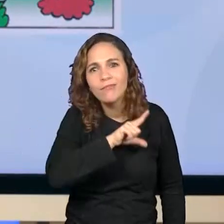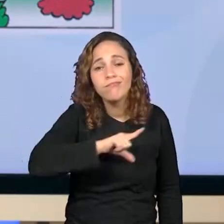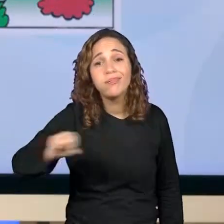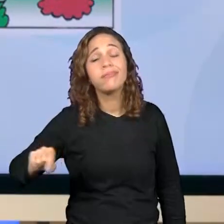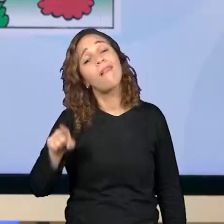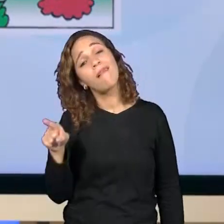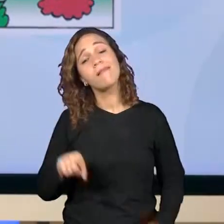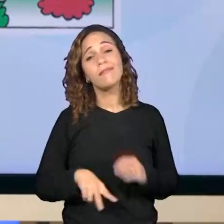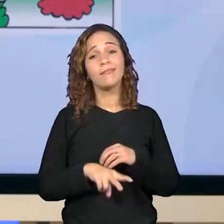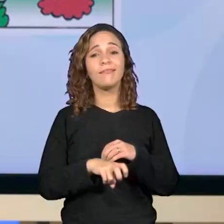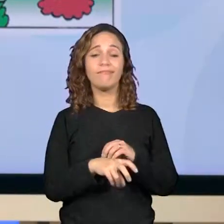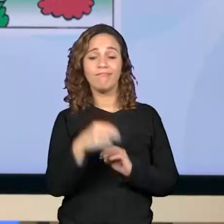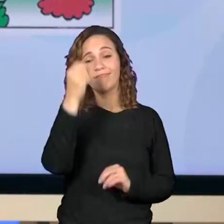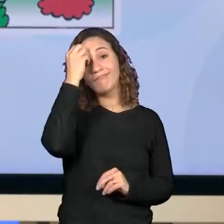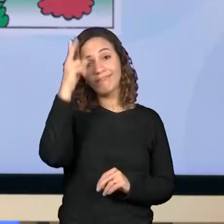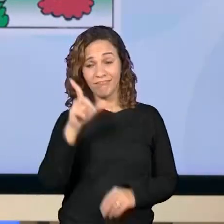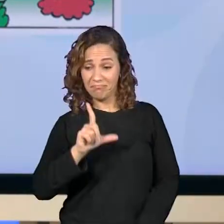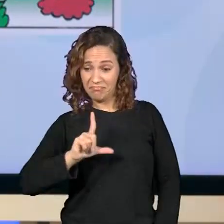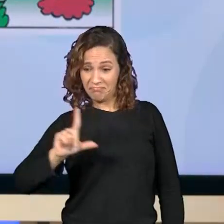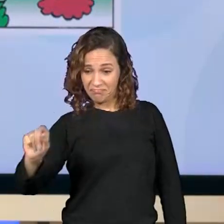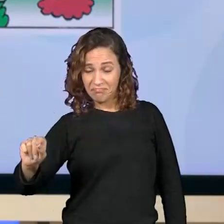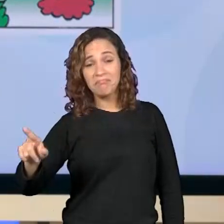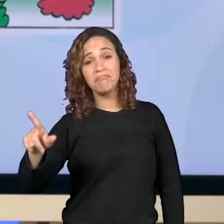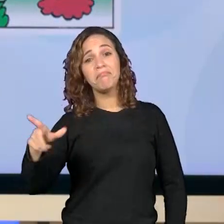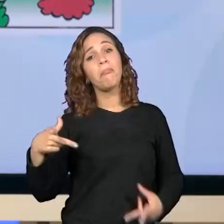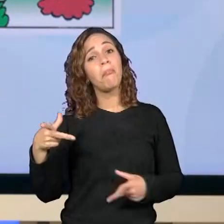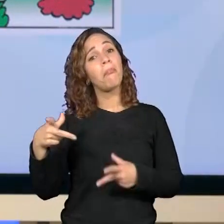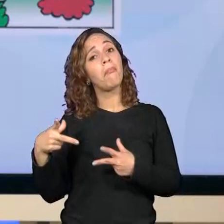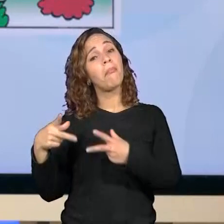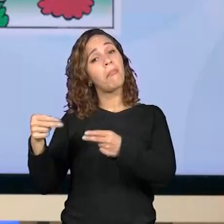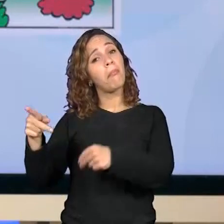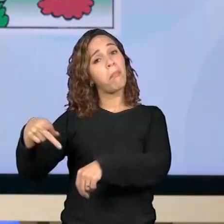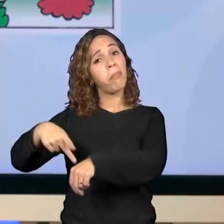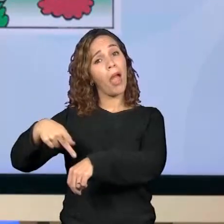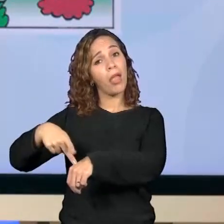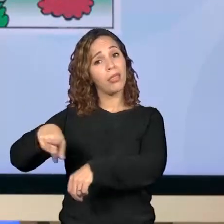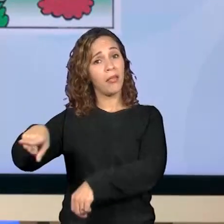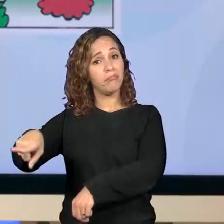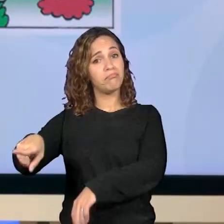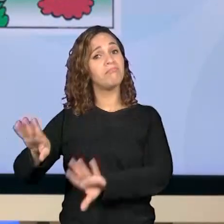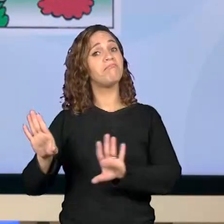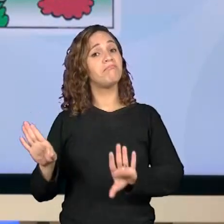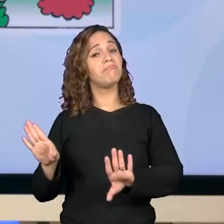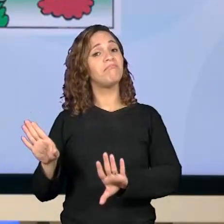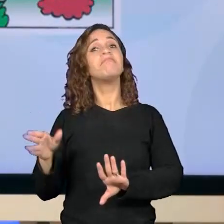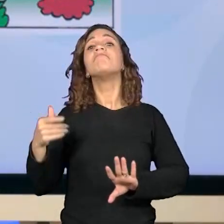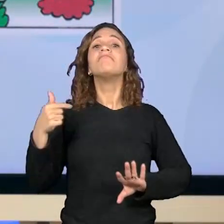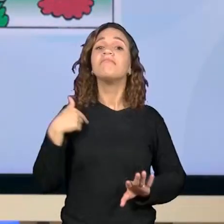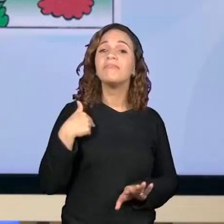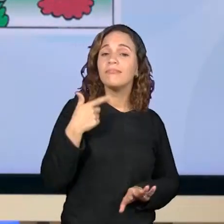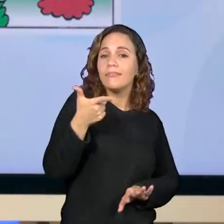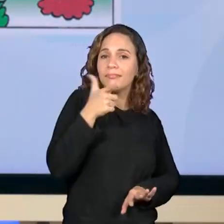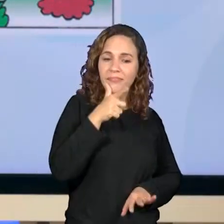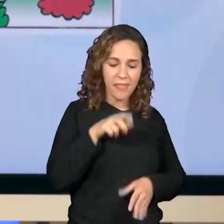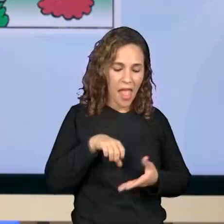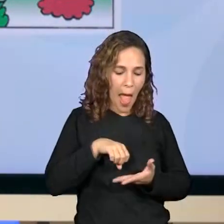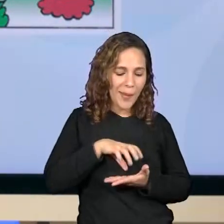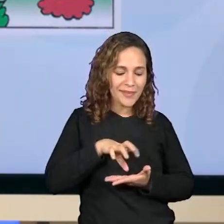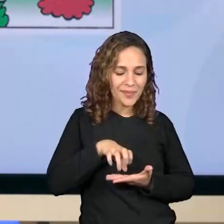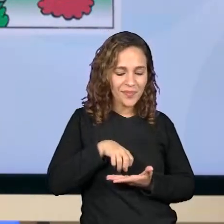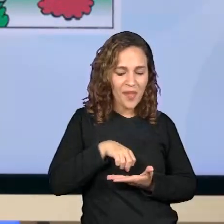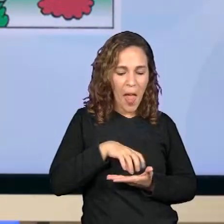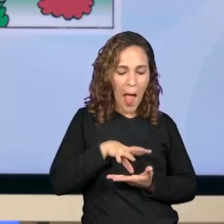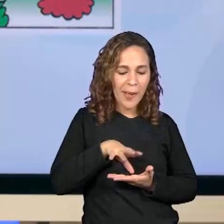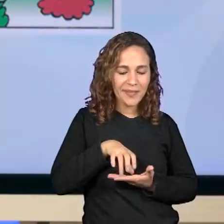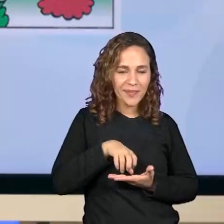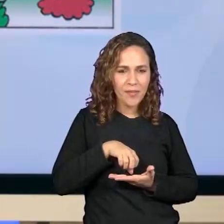bem espertinho, porque a borboleta ganhou a pedra, porque ela ganhou a corrida e ela chegou na pedra. E ele ganhou a amora madurinha. E como a